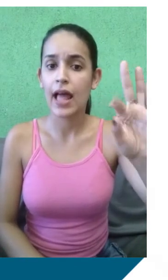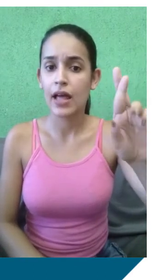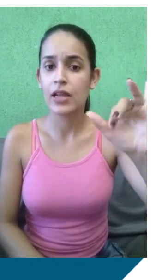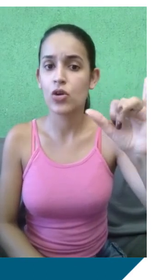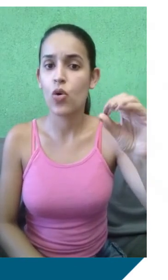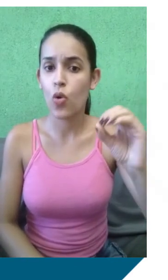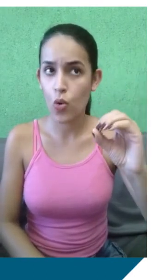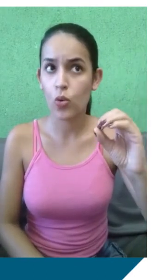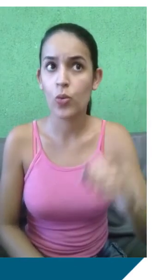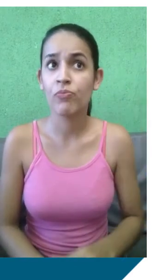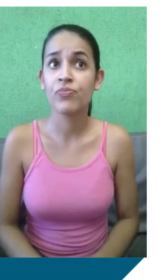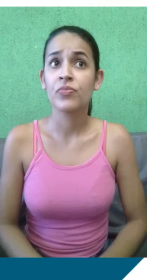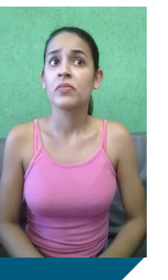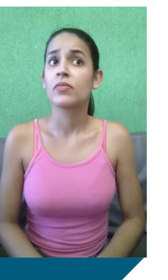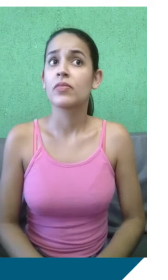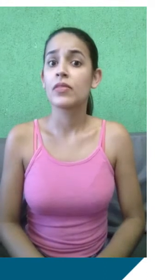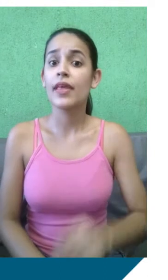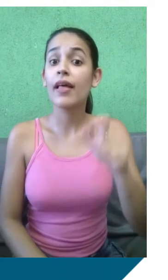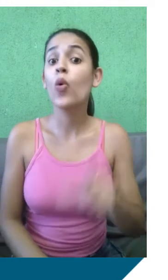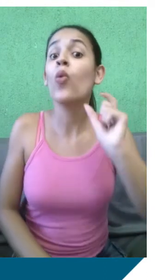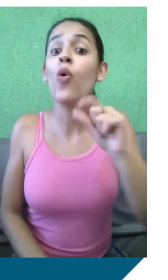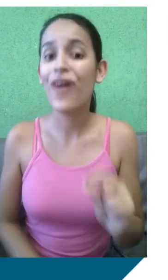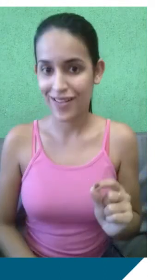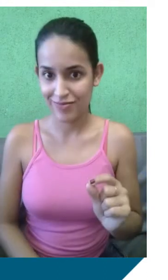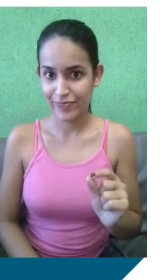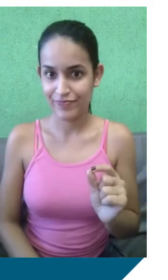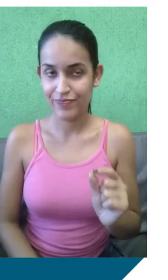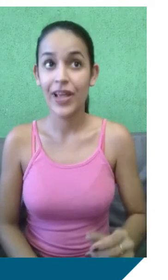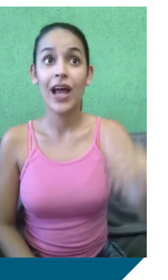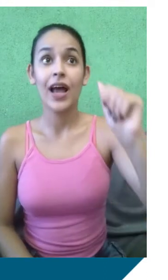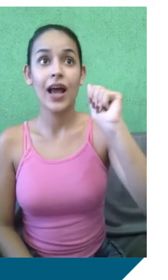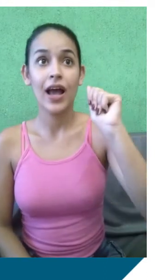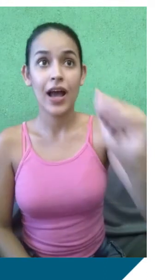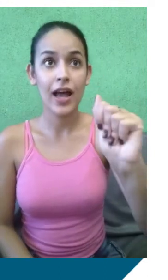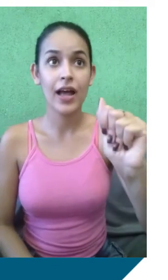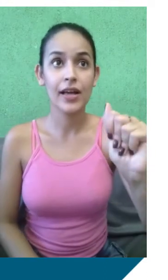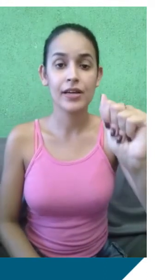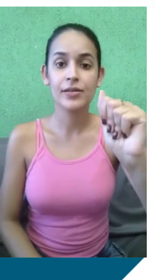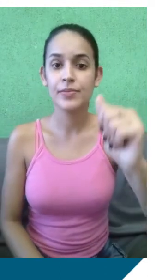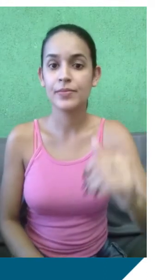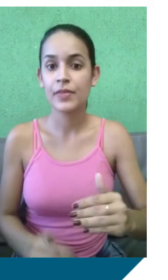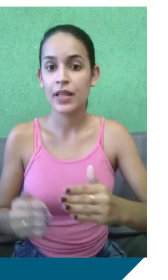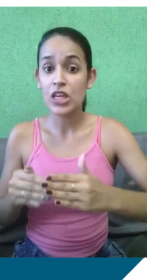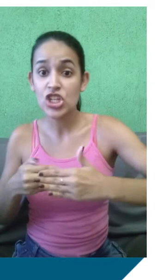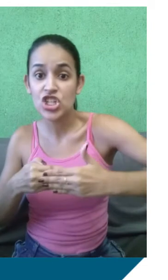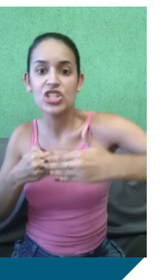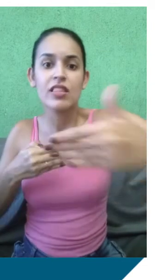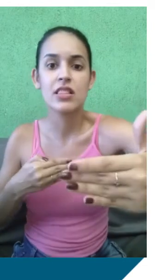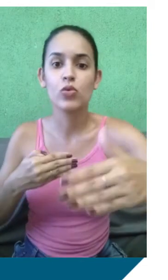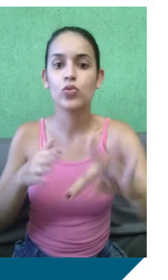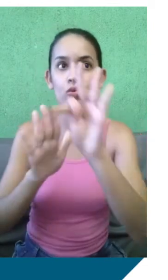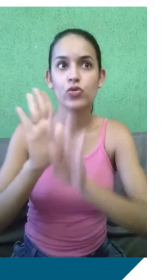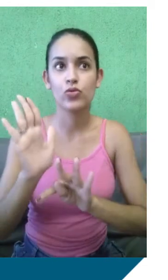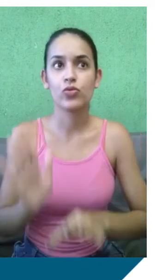e se caracteriza como pertencente a um gênero híbrido, isso é, que mescla características de diferentes gêneros. De acordo